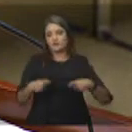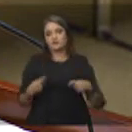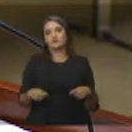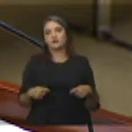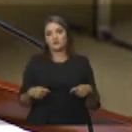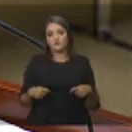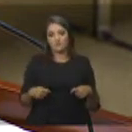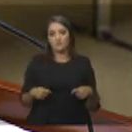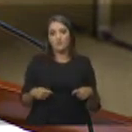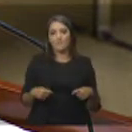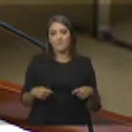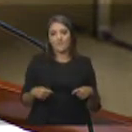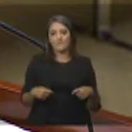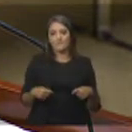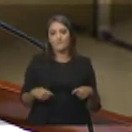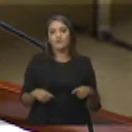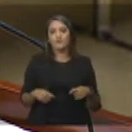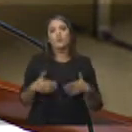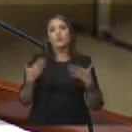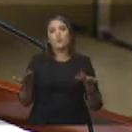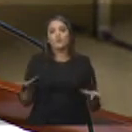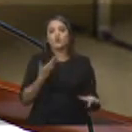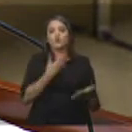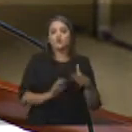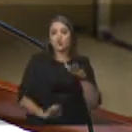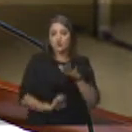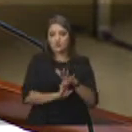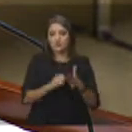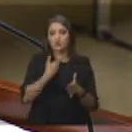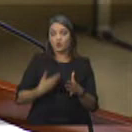em relação ao qual o Estado lhe deve um serviço público. Então,